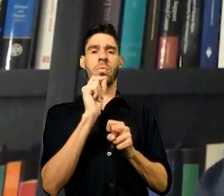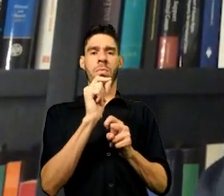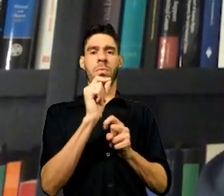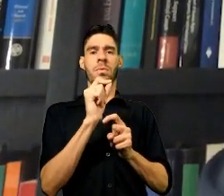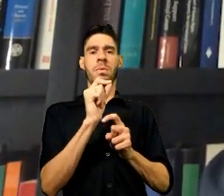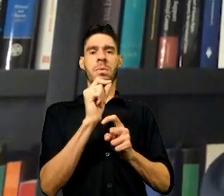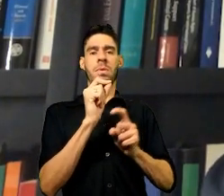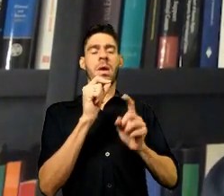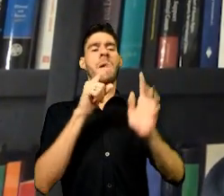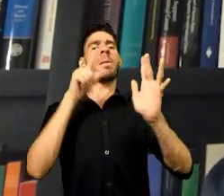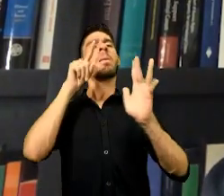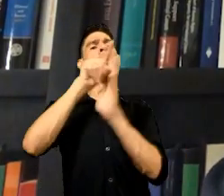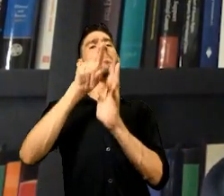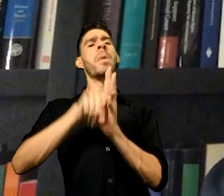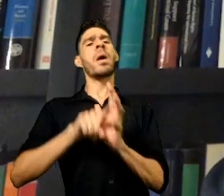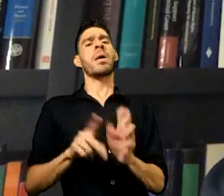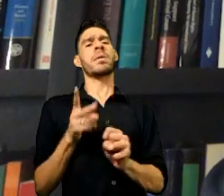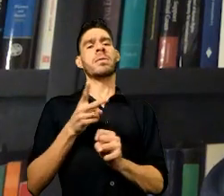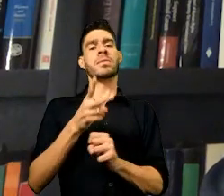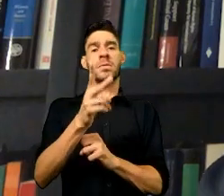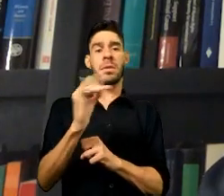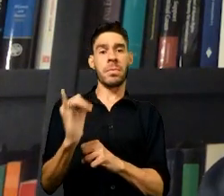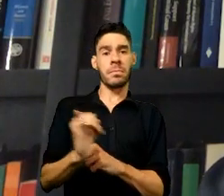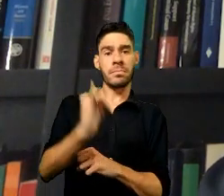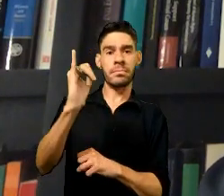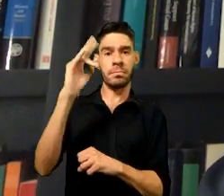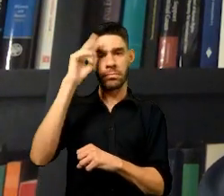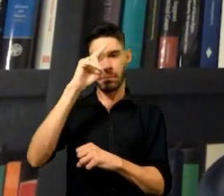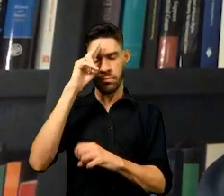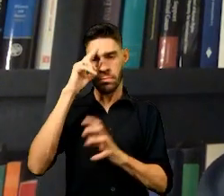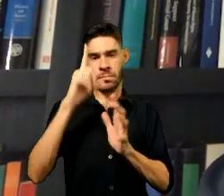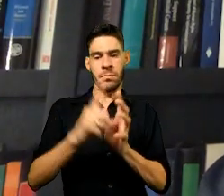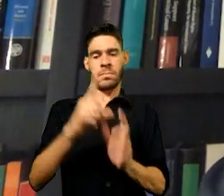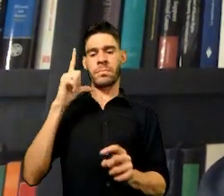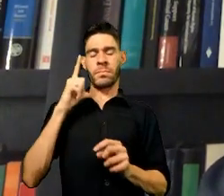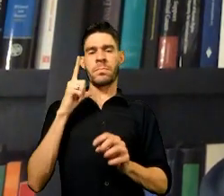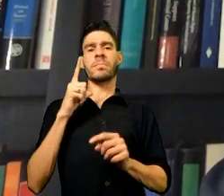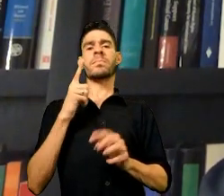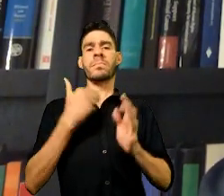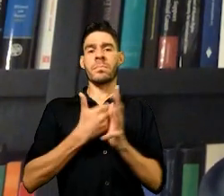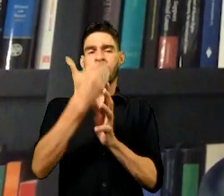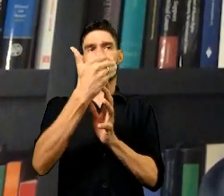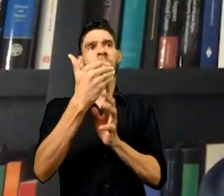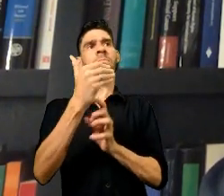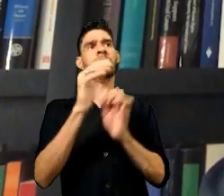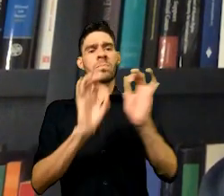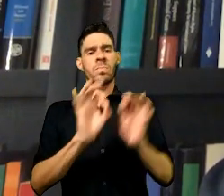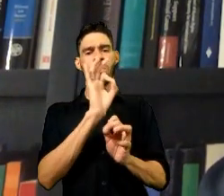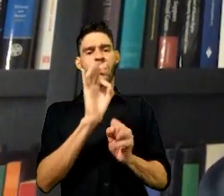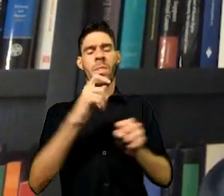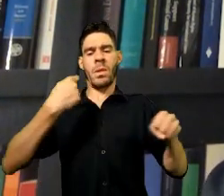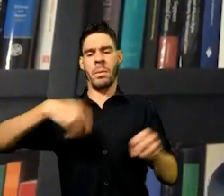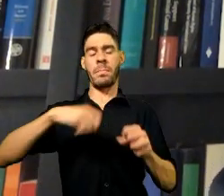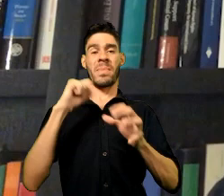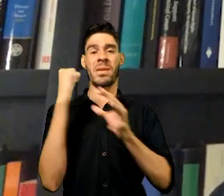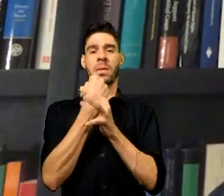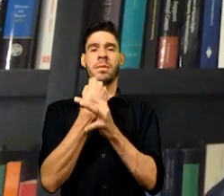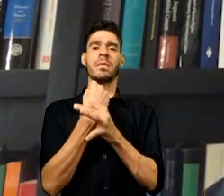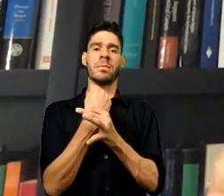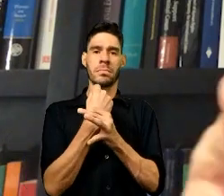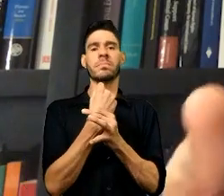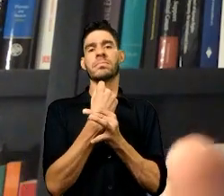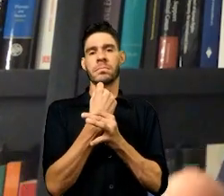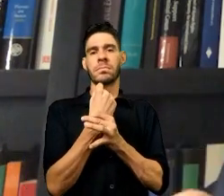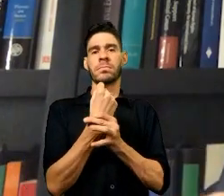o que envolve o ato do interrogatório, é sempre bom lembrar que antes do interrogatório o juiz